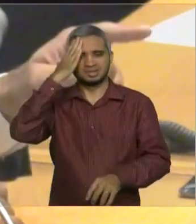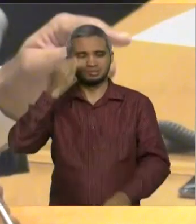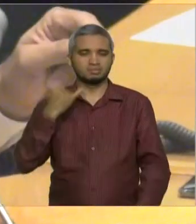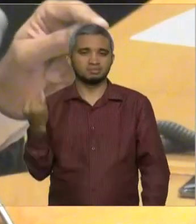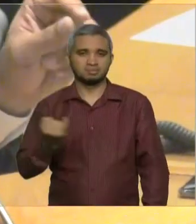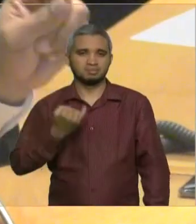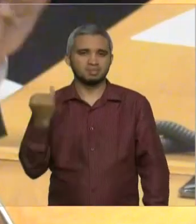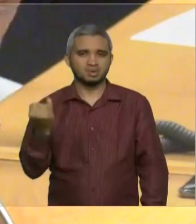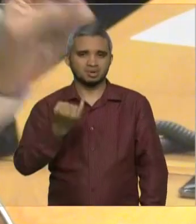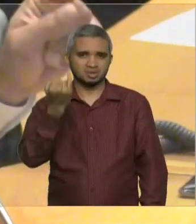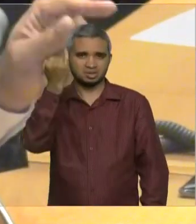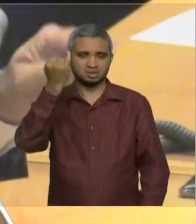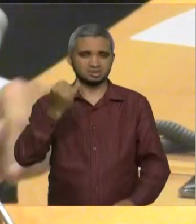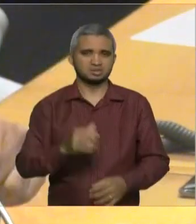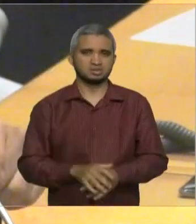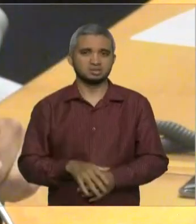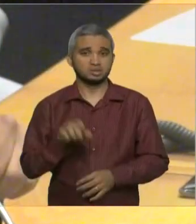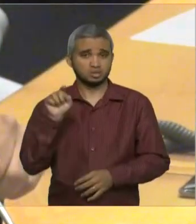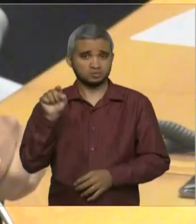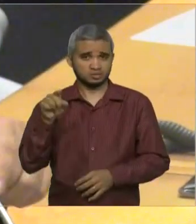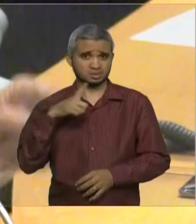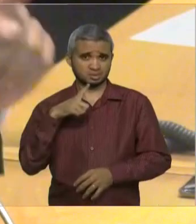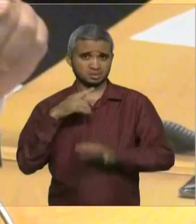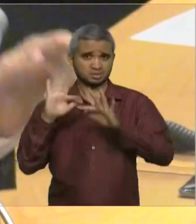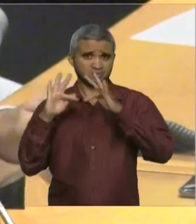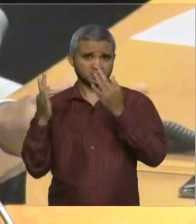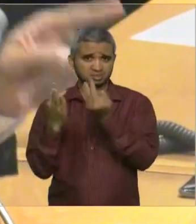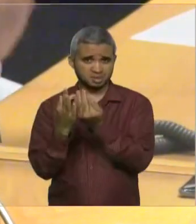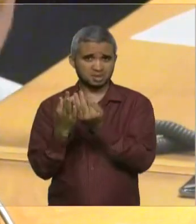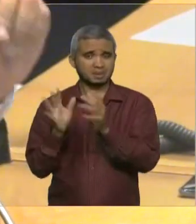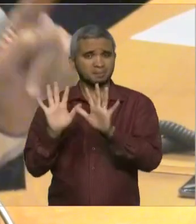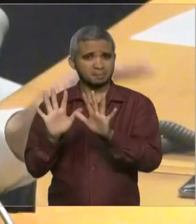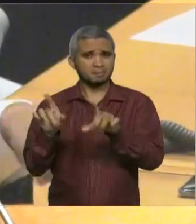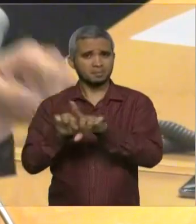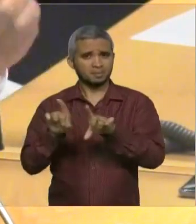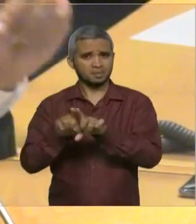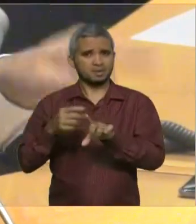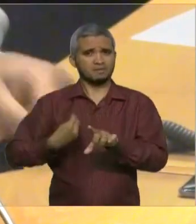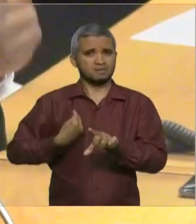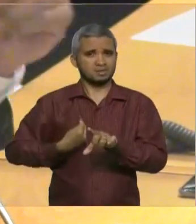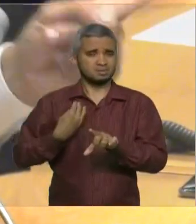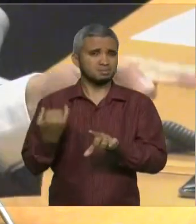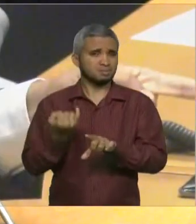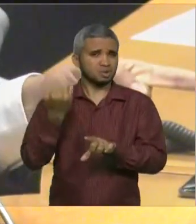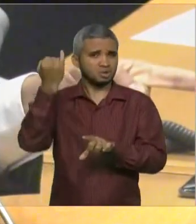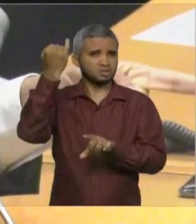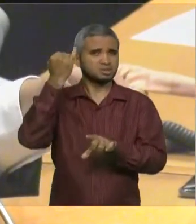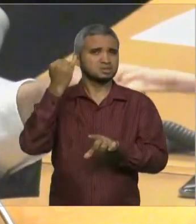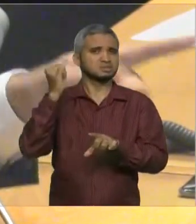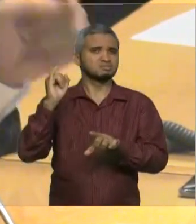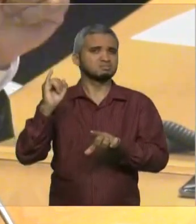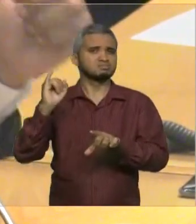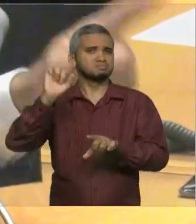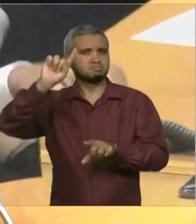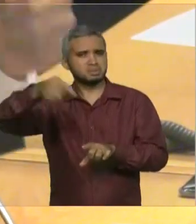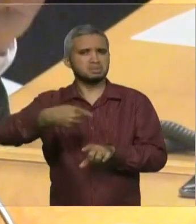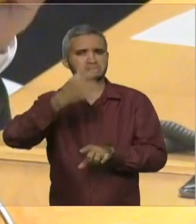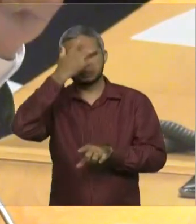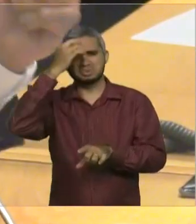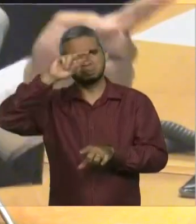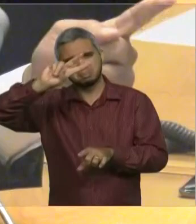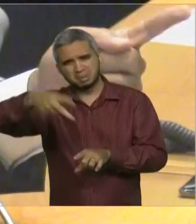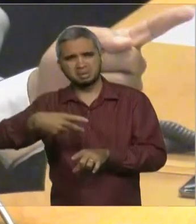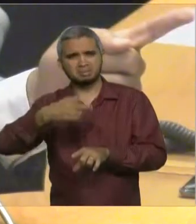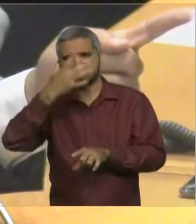só na vida da sua família, mas na vida de várias pessoas, de centenas, de milhares de pessoas que vivem o